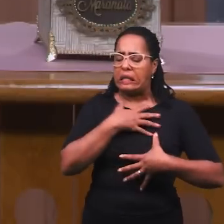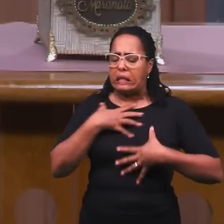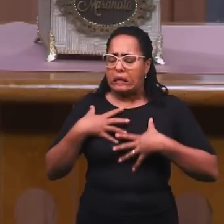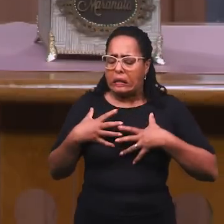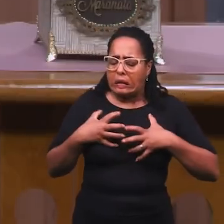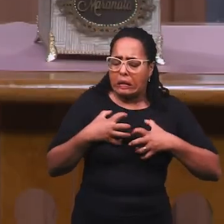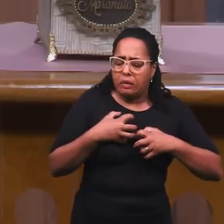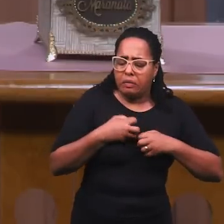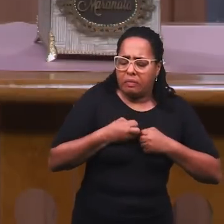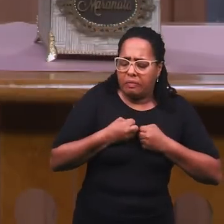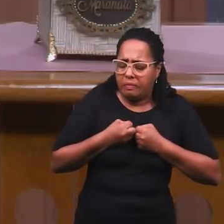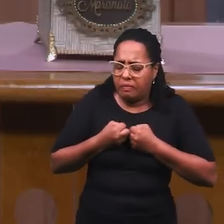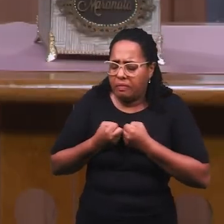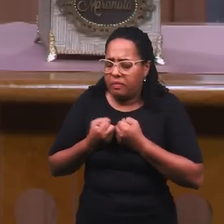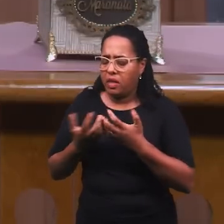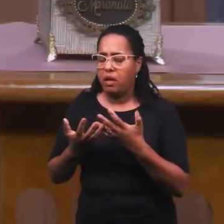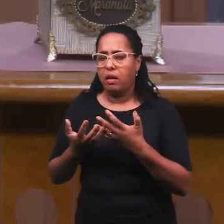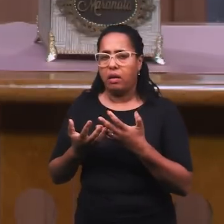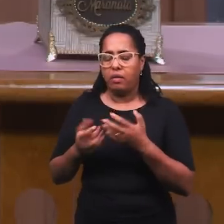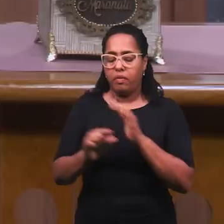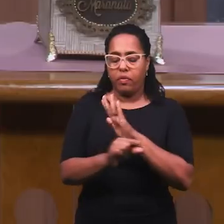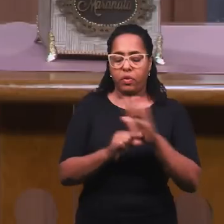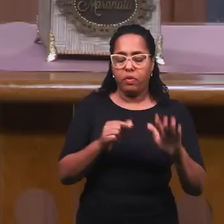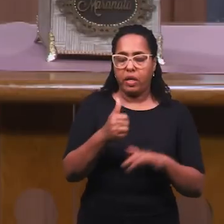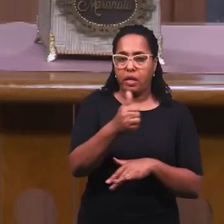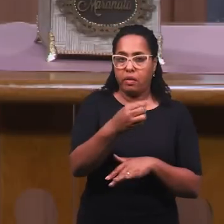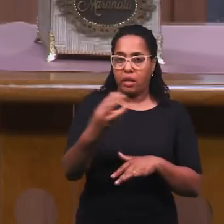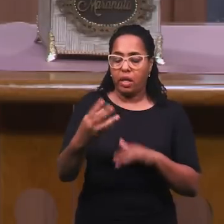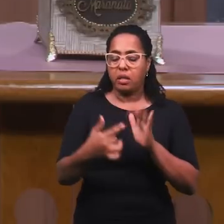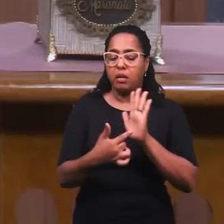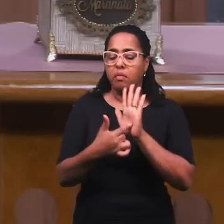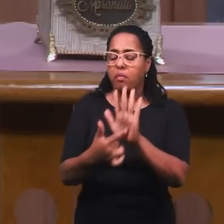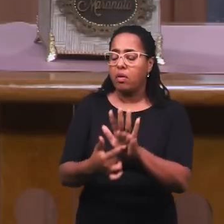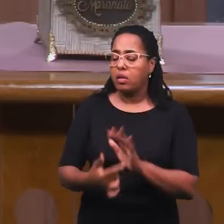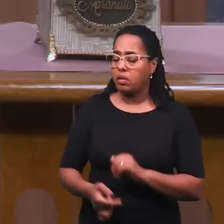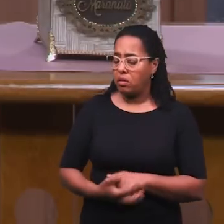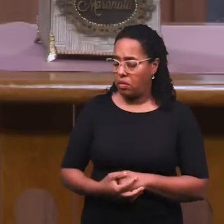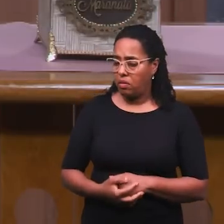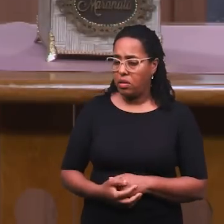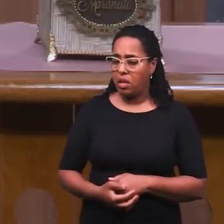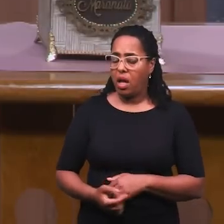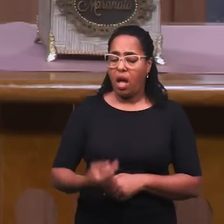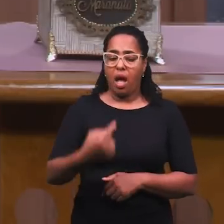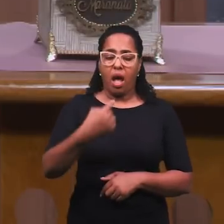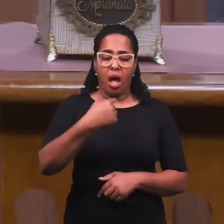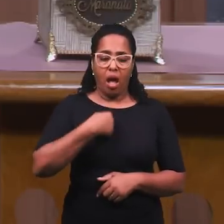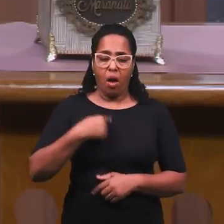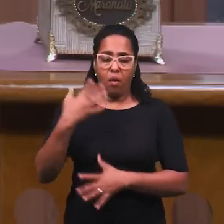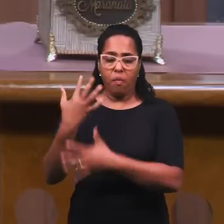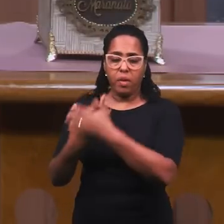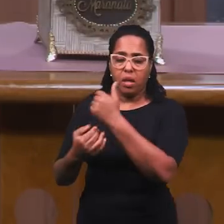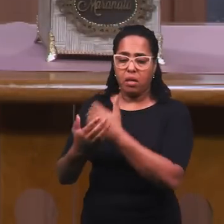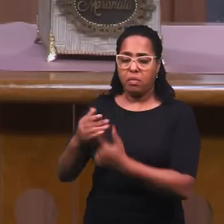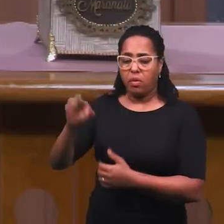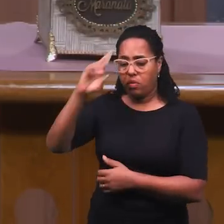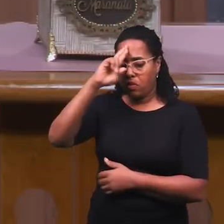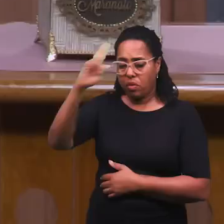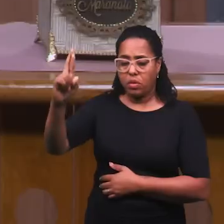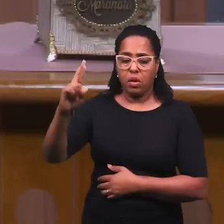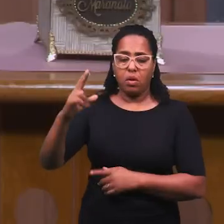em grande angústia. Ele diz aqui no versículo 13: caia eu, pois, nas mãos do